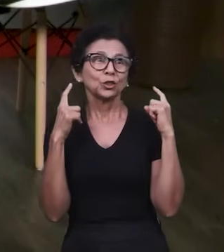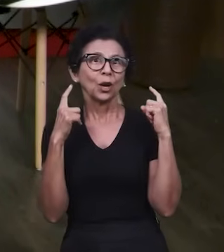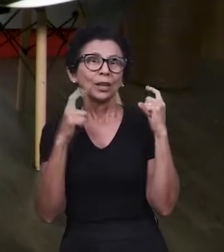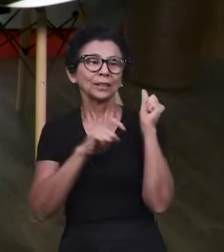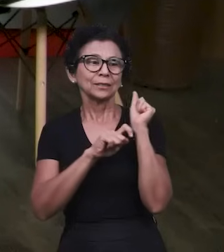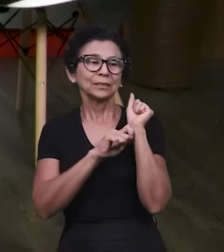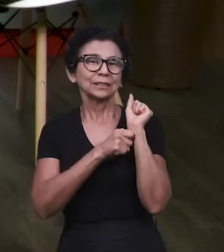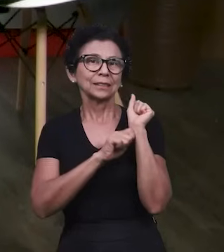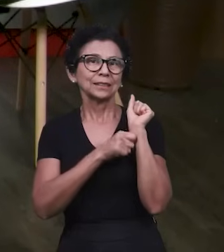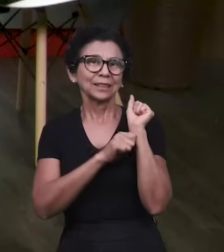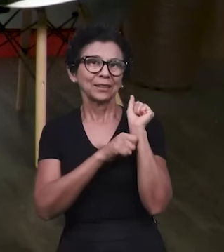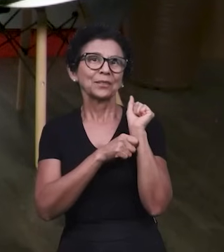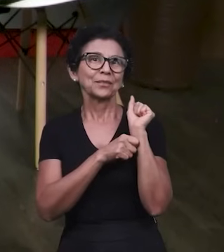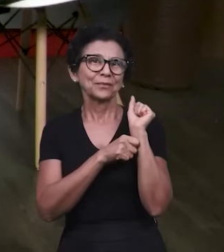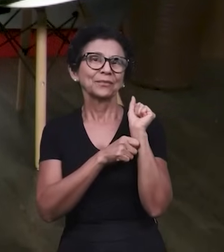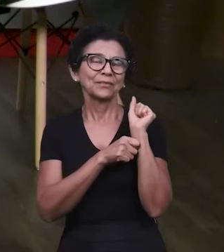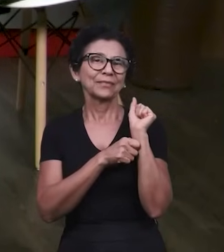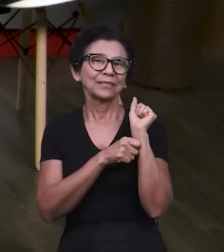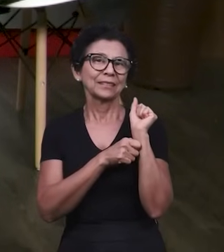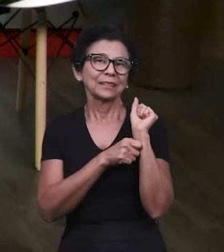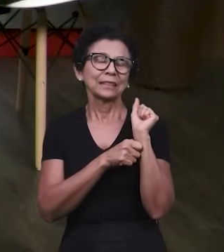Sim.